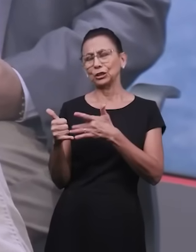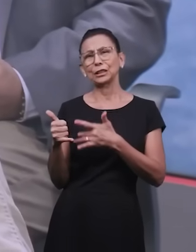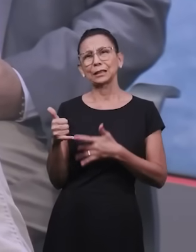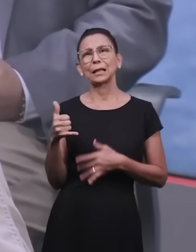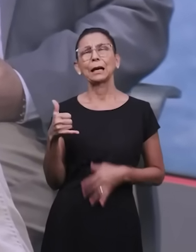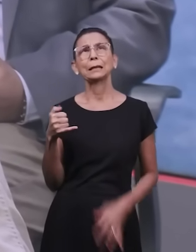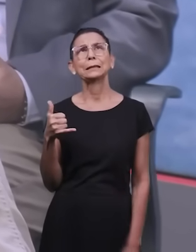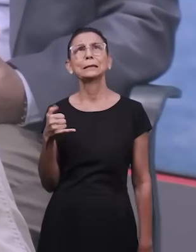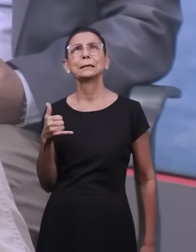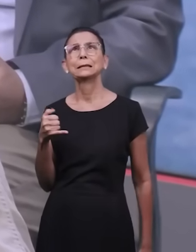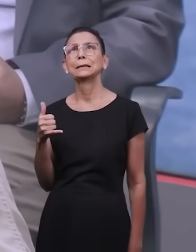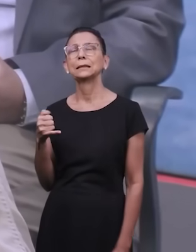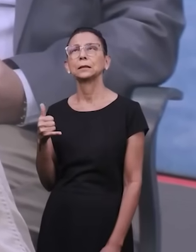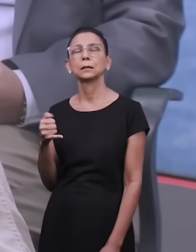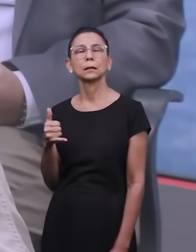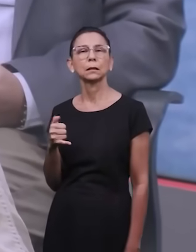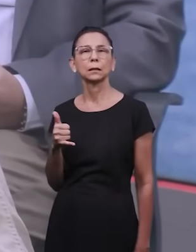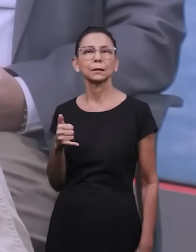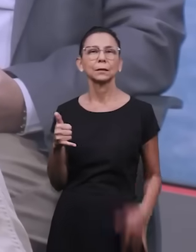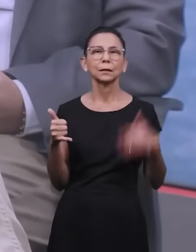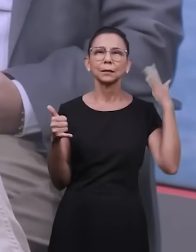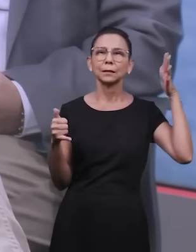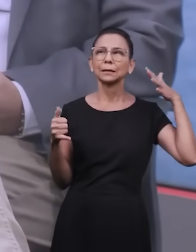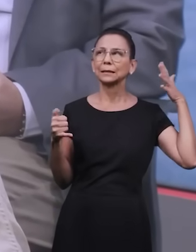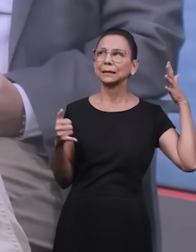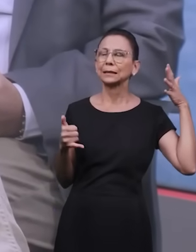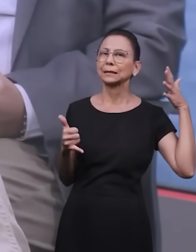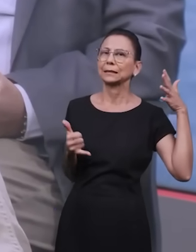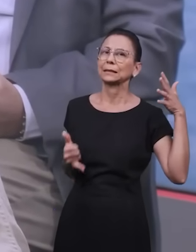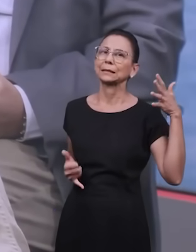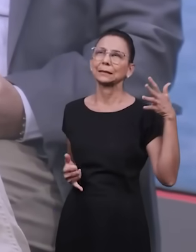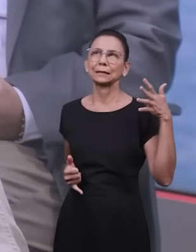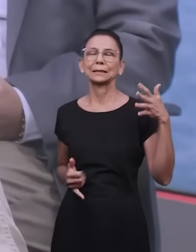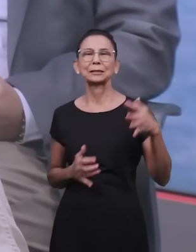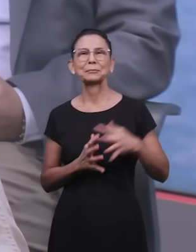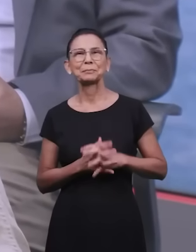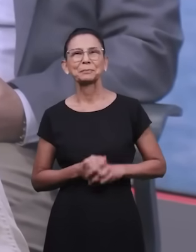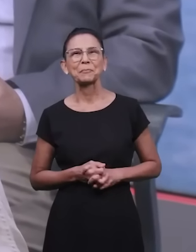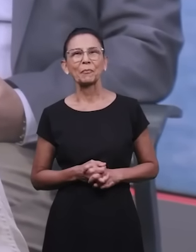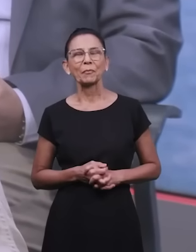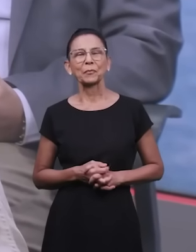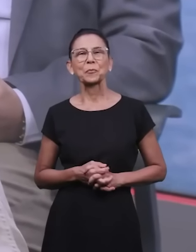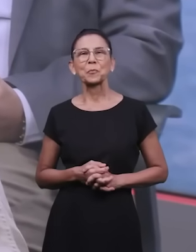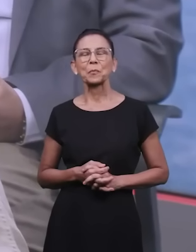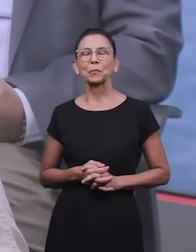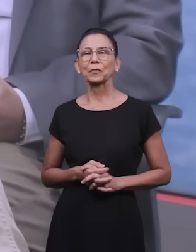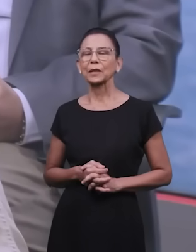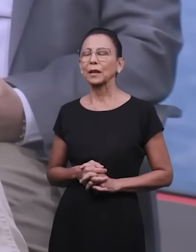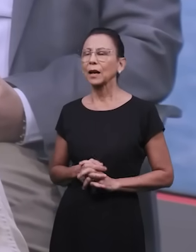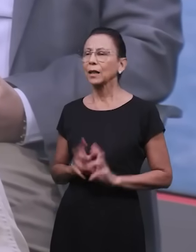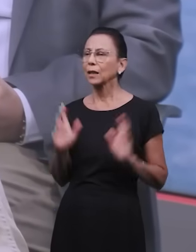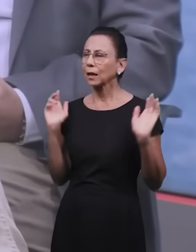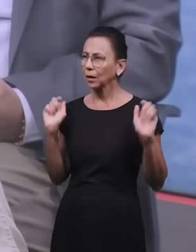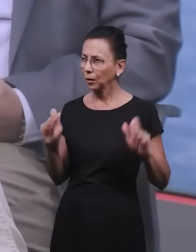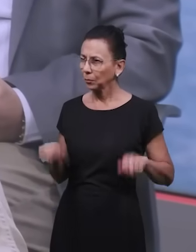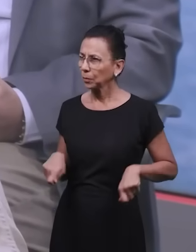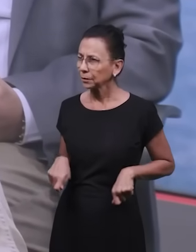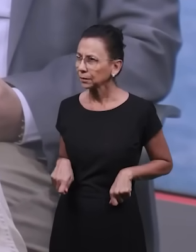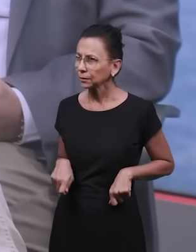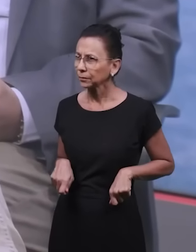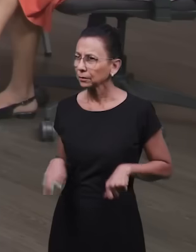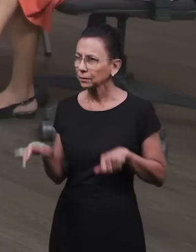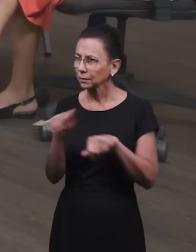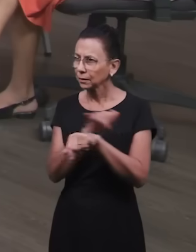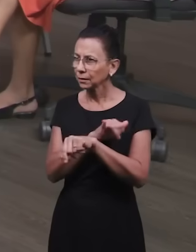cima da coitada da caneta que não tem nada a ver com isso. Mas isso existe? É possível contornar essa ansiedade de falar em